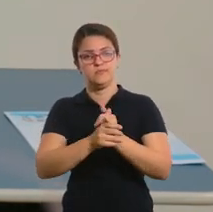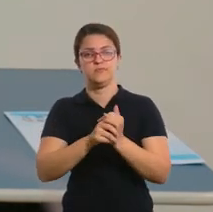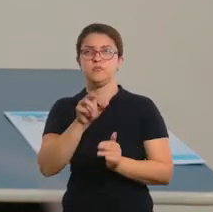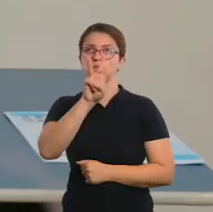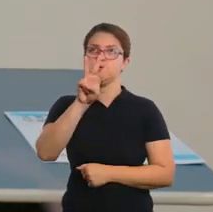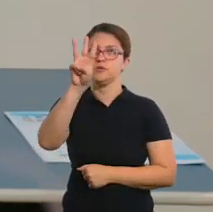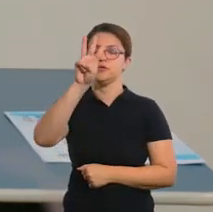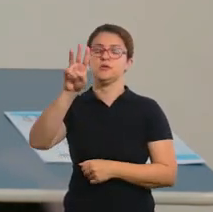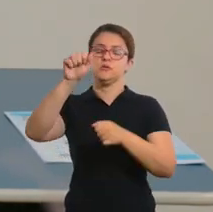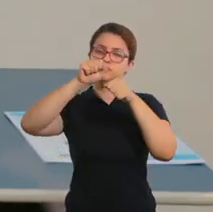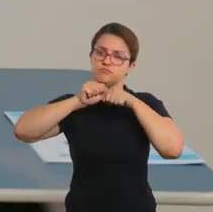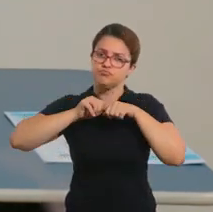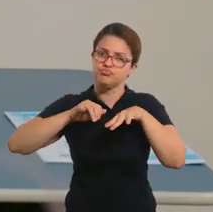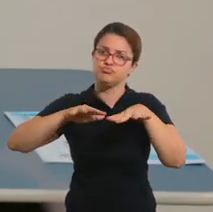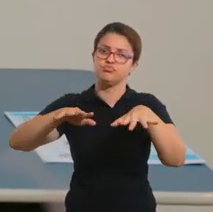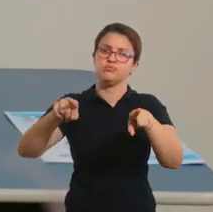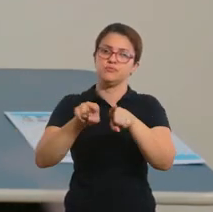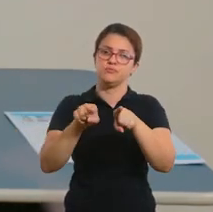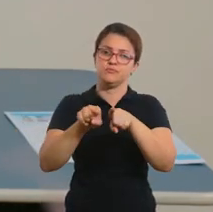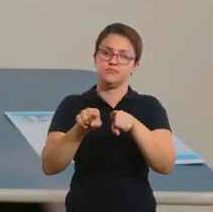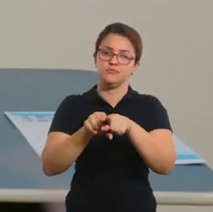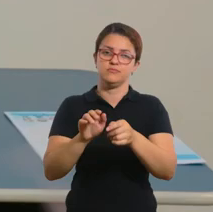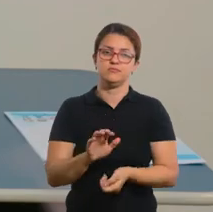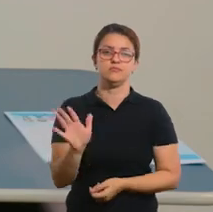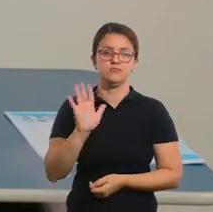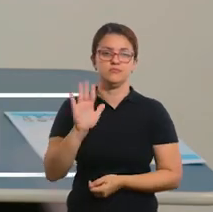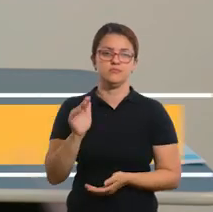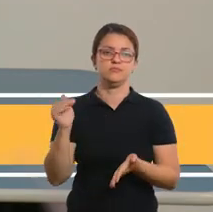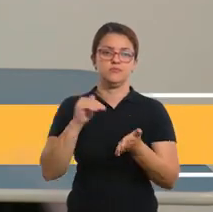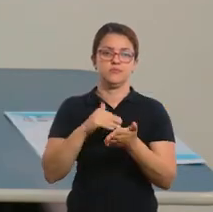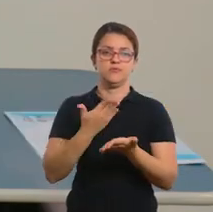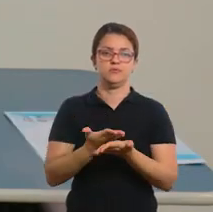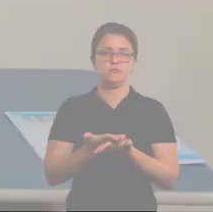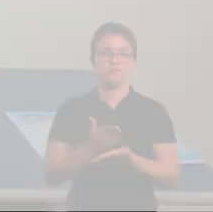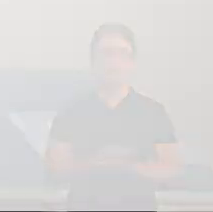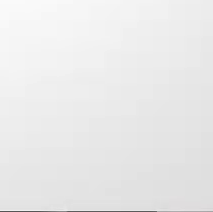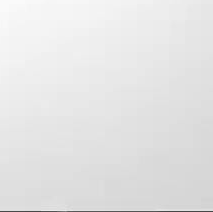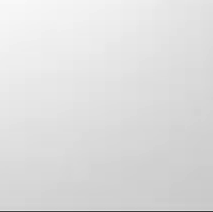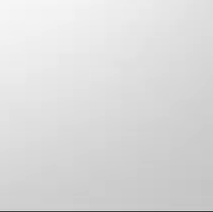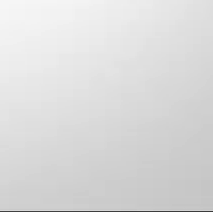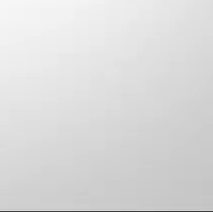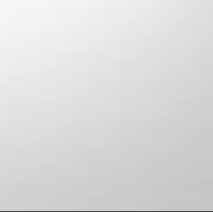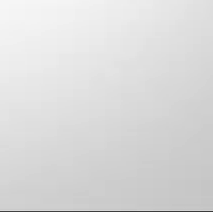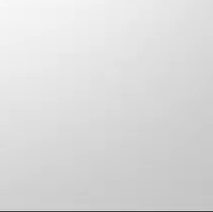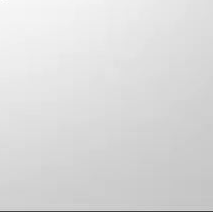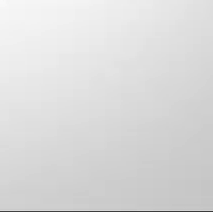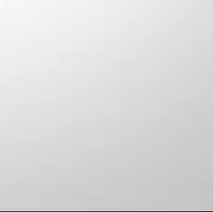compartilhe o link para que mais pessoas possam ter acesso. Tchau, tchau e até a próxima!